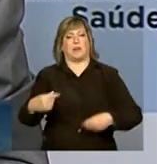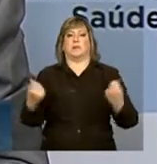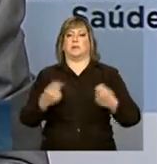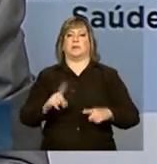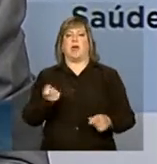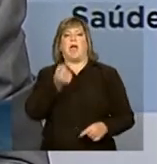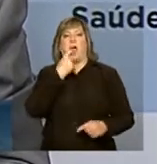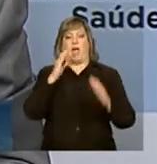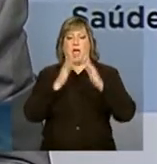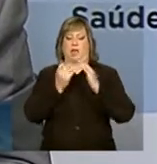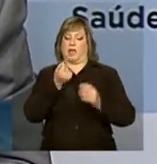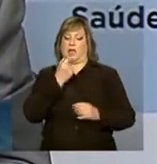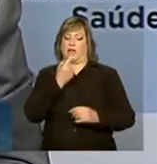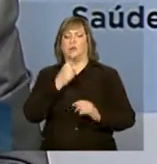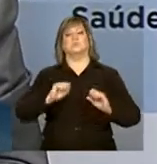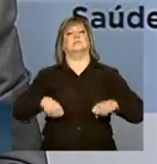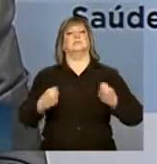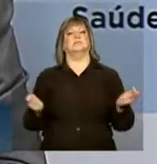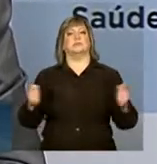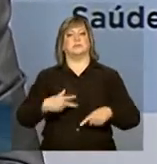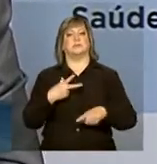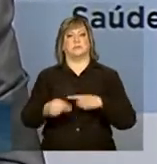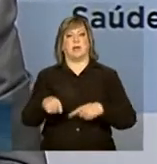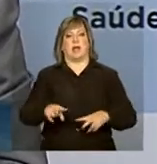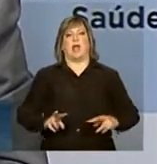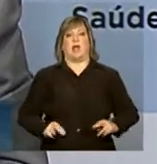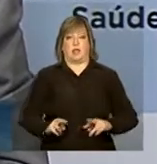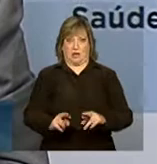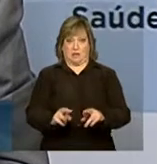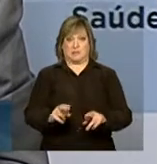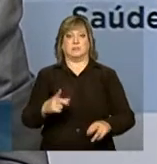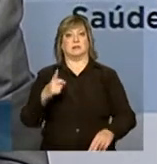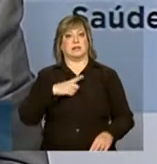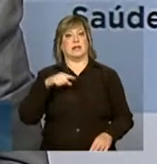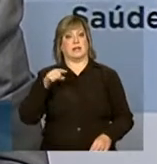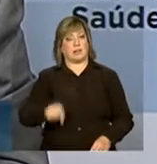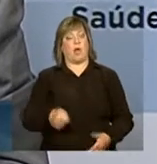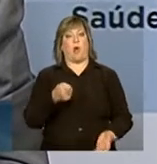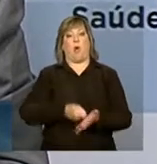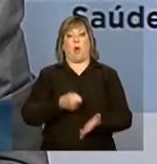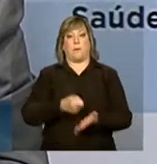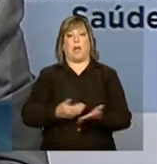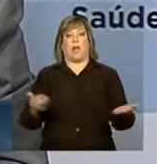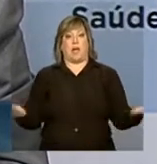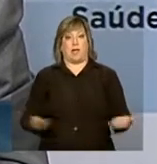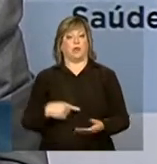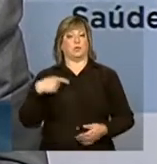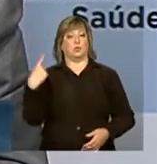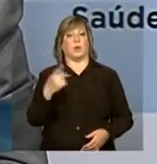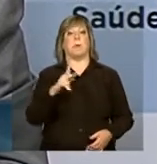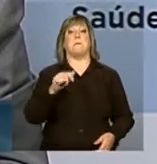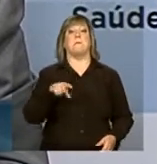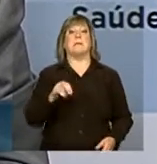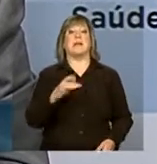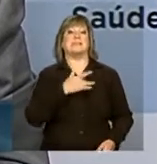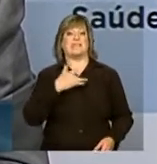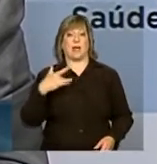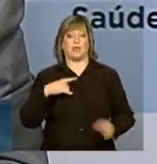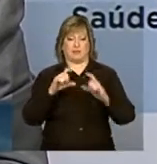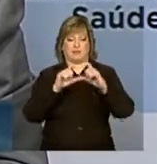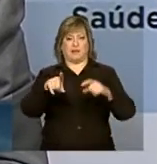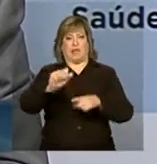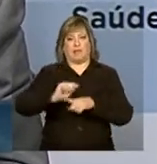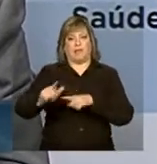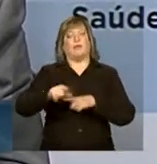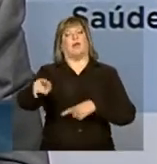quimioterapia. Então, essa é uma mudança importante no paradigma do que passa a ser obrigatório para os planos de saúde. Isso em função